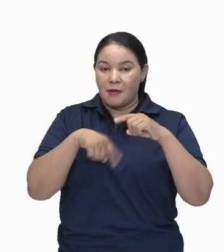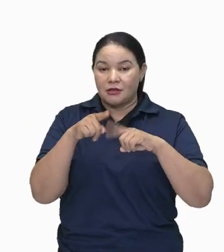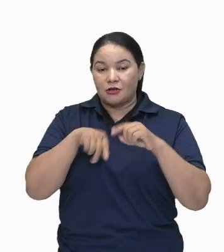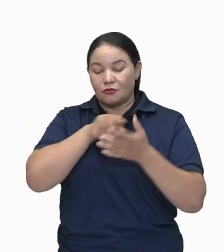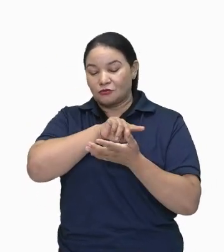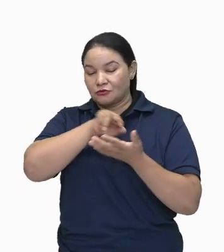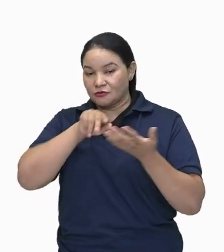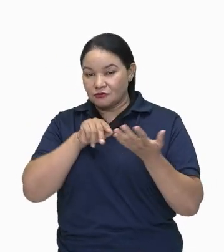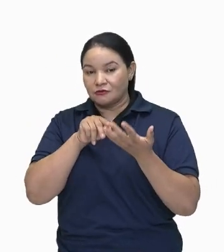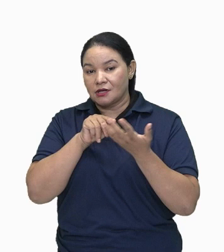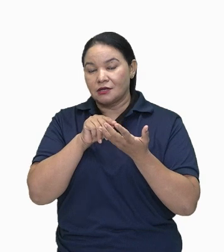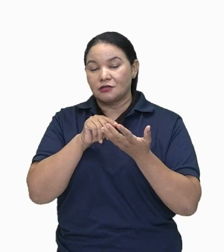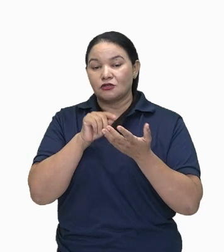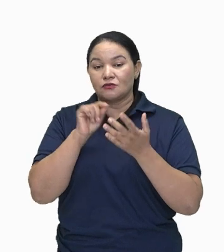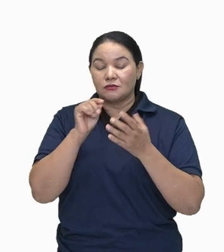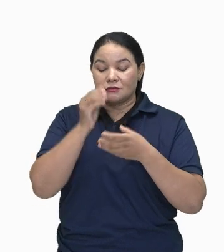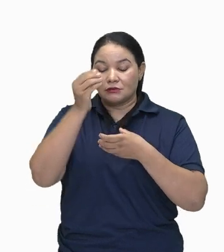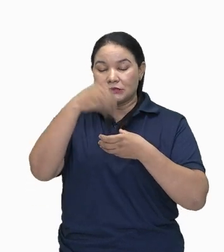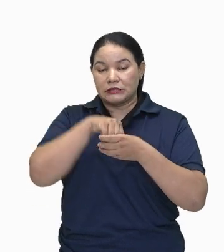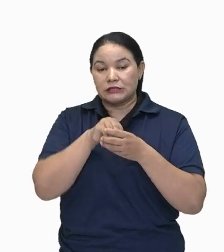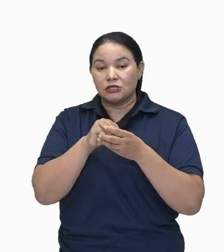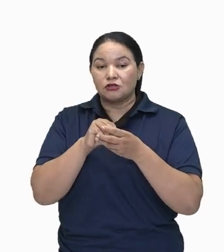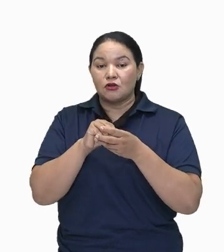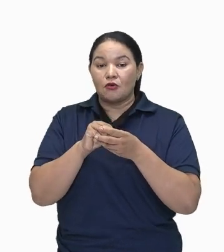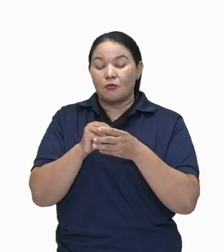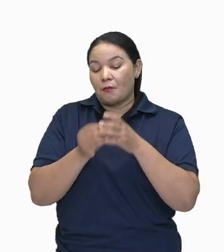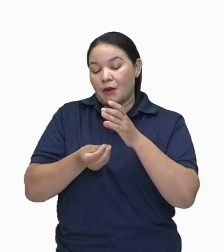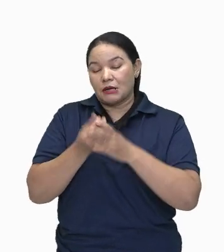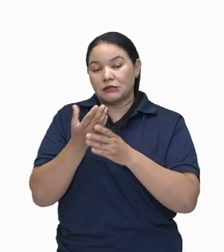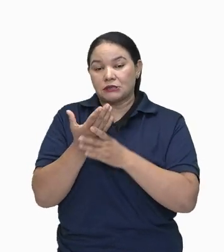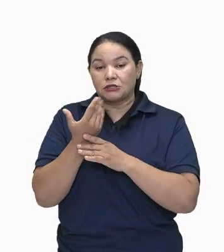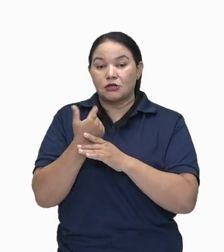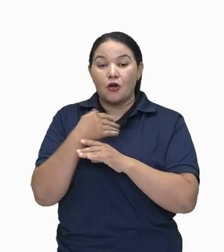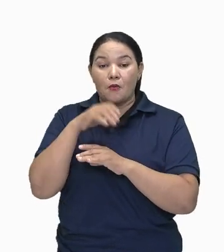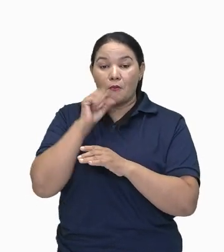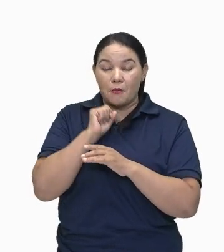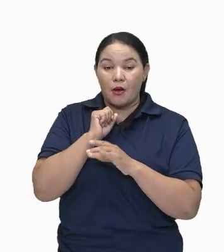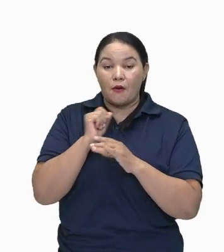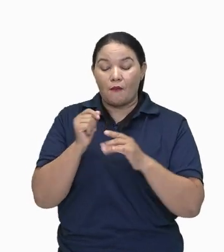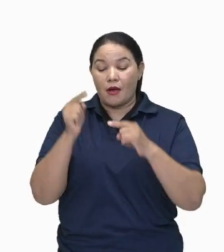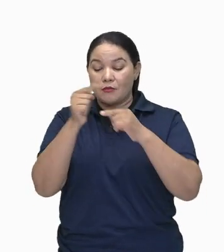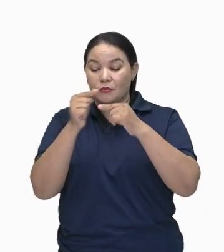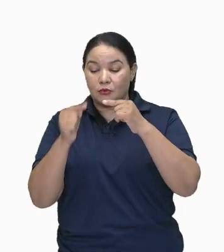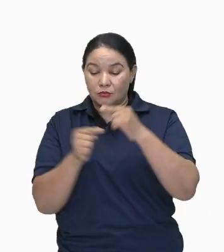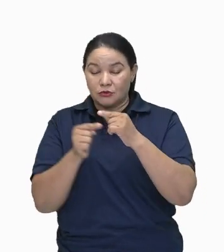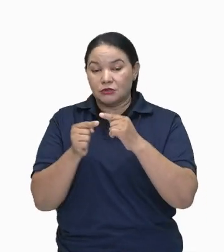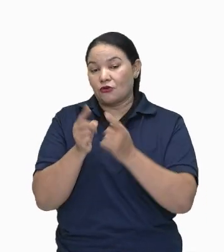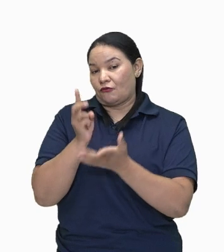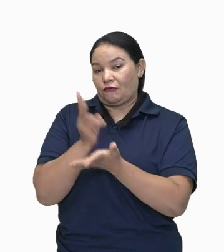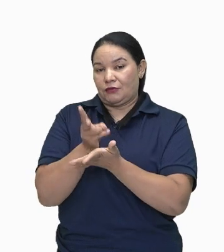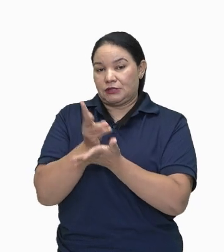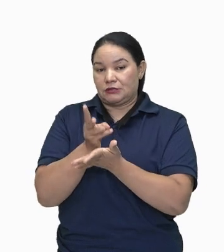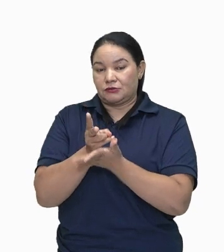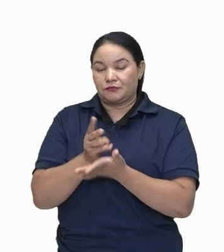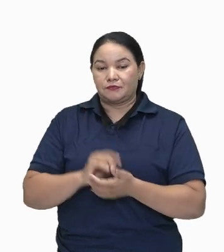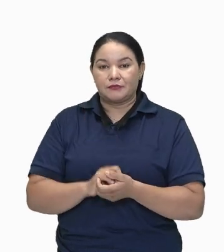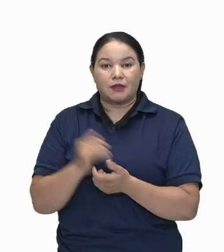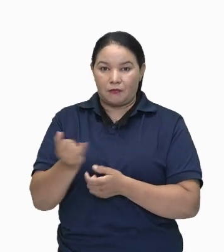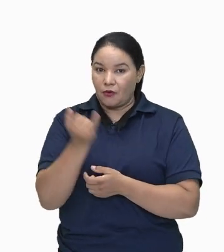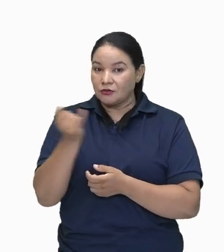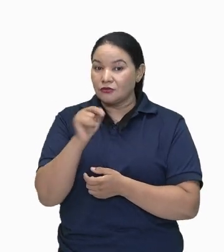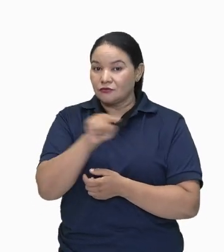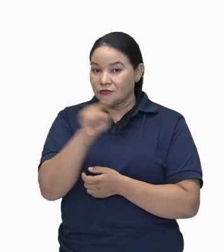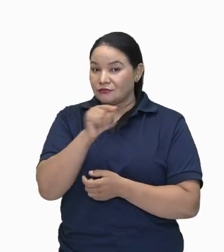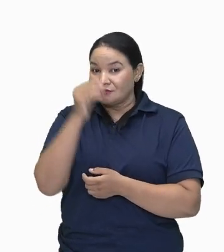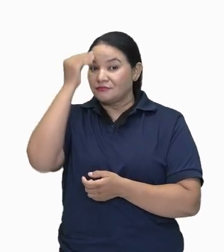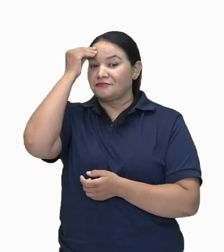estão presentes em proporções fixas. É muito importante isso, hein? Olha aí, grave isso daí, tá